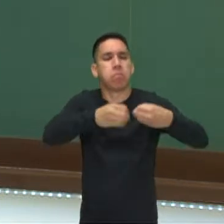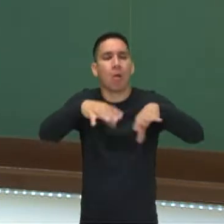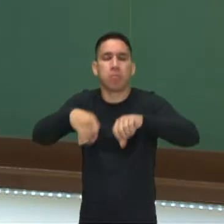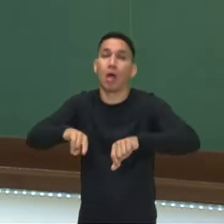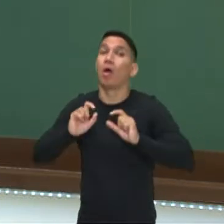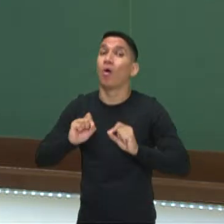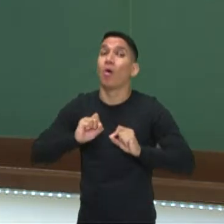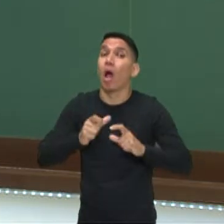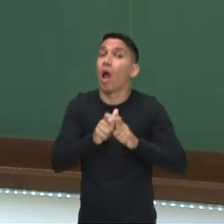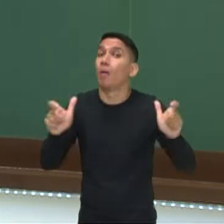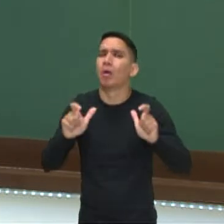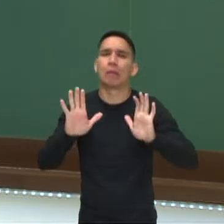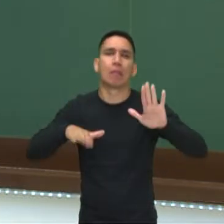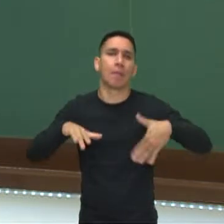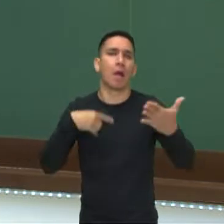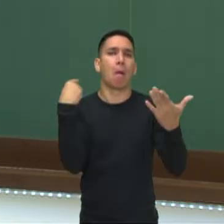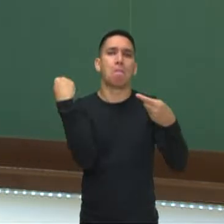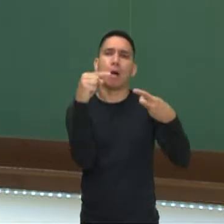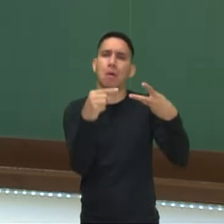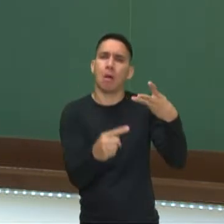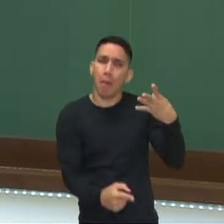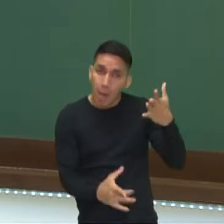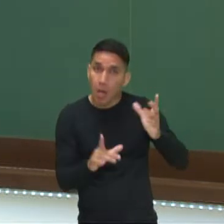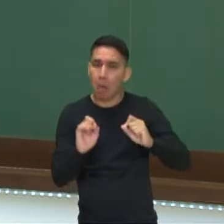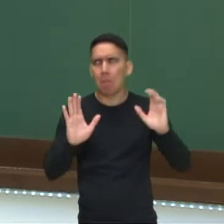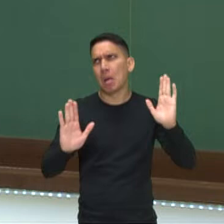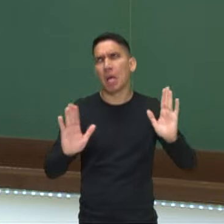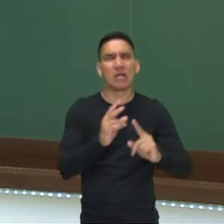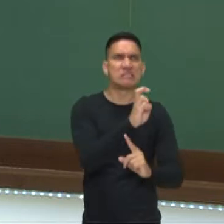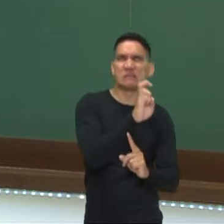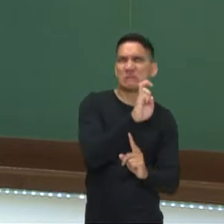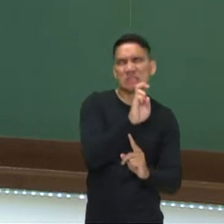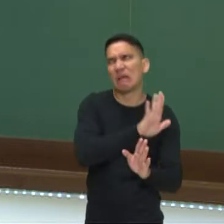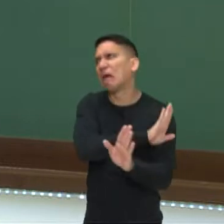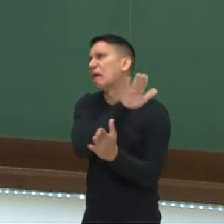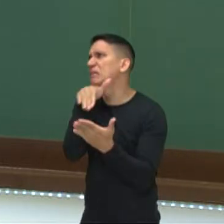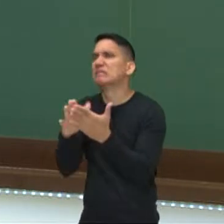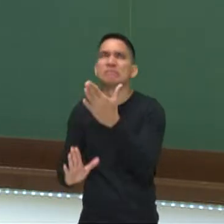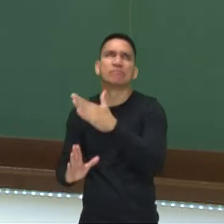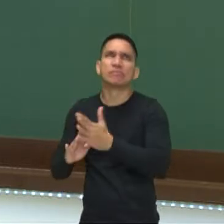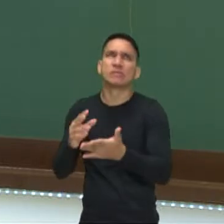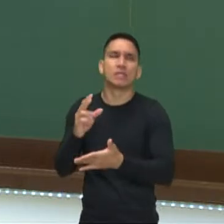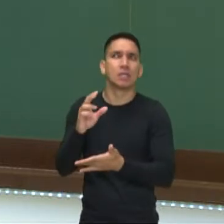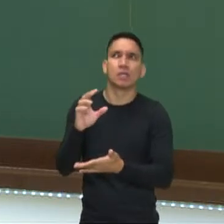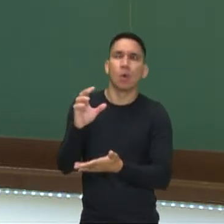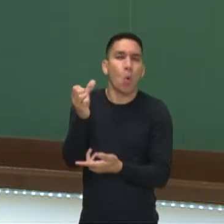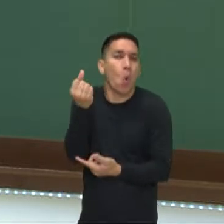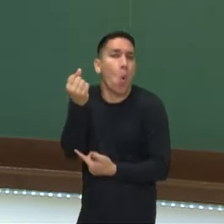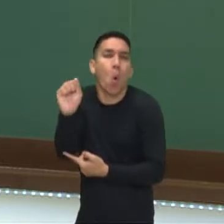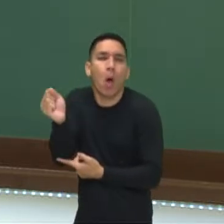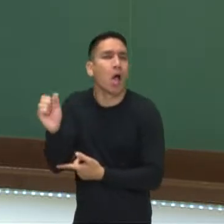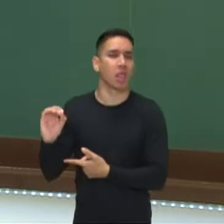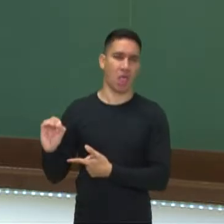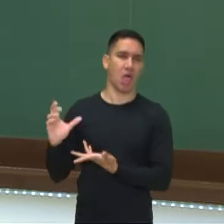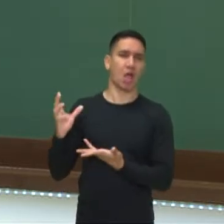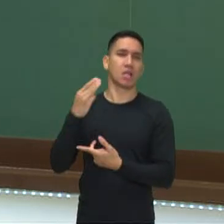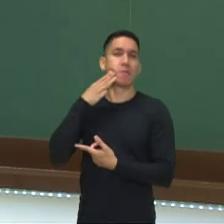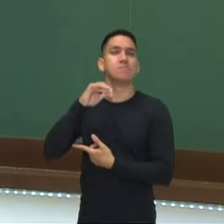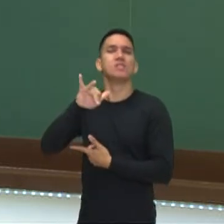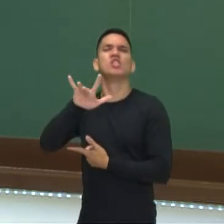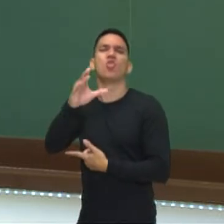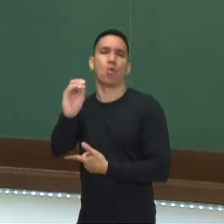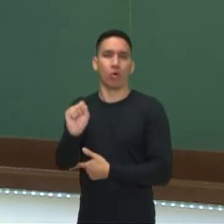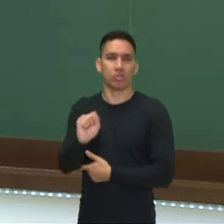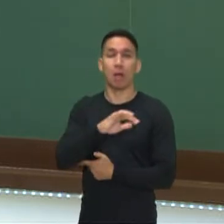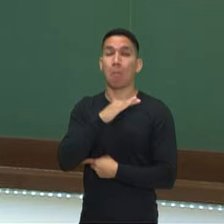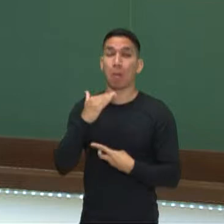que, conforme os critérios de análise, variam de 55 a até 80 milhões de mortos, e